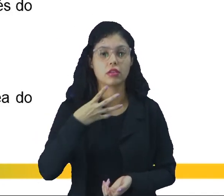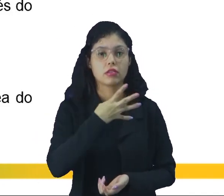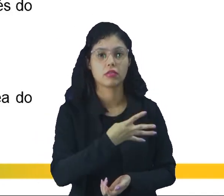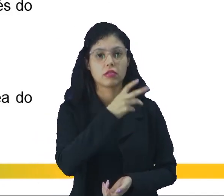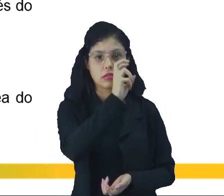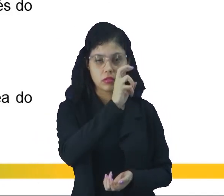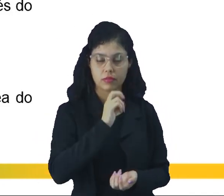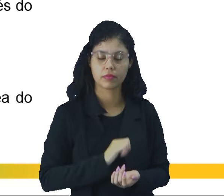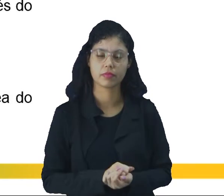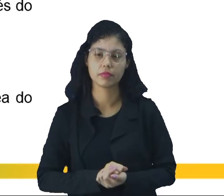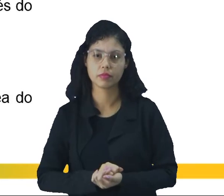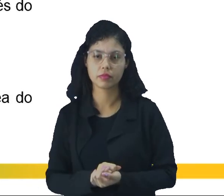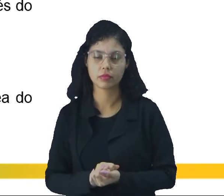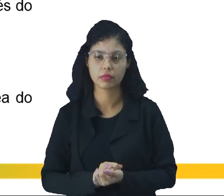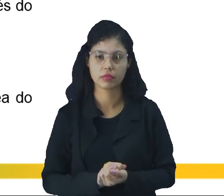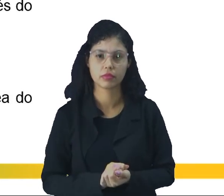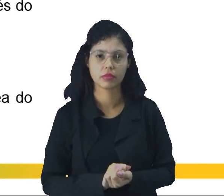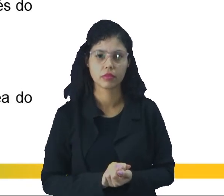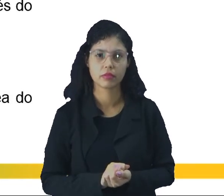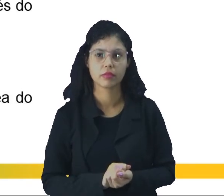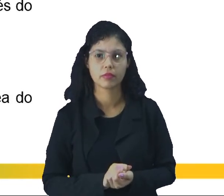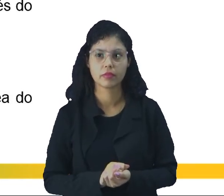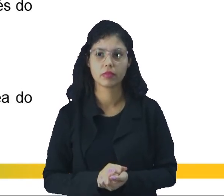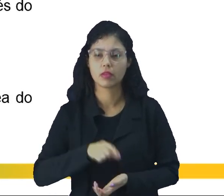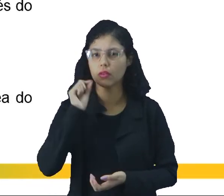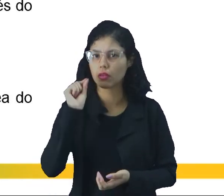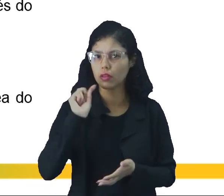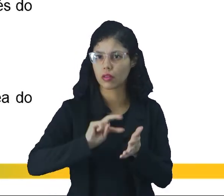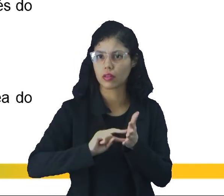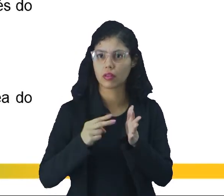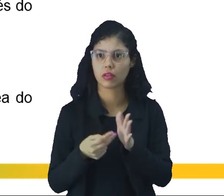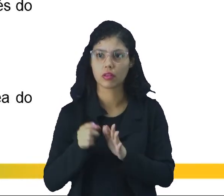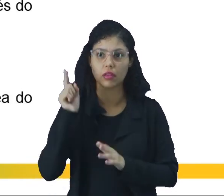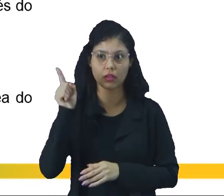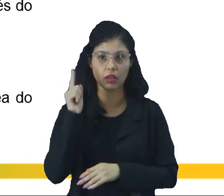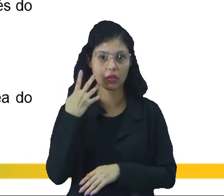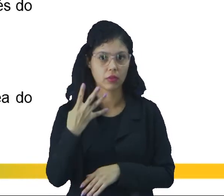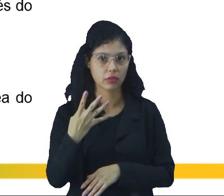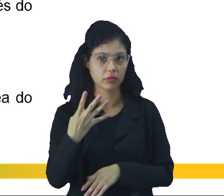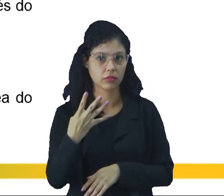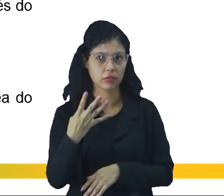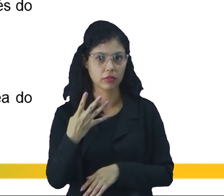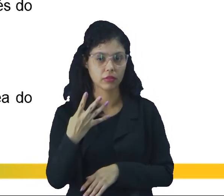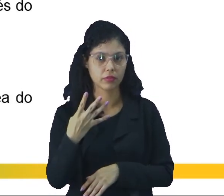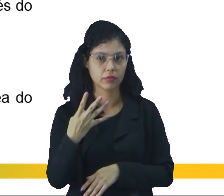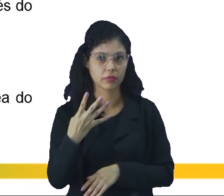Tá? Memoriza isso. Tá? Aí agora o que significa? Aqui é 4.